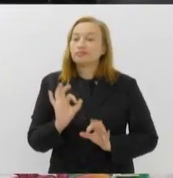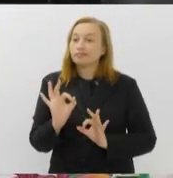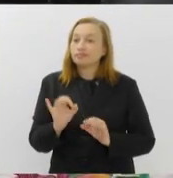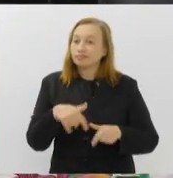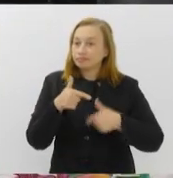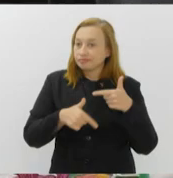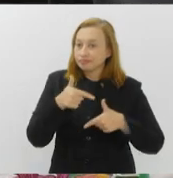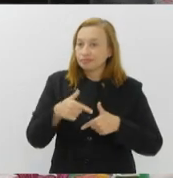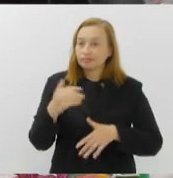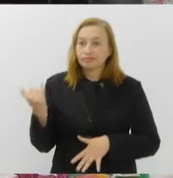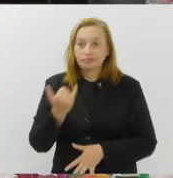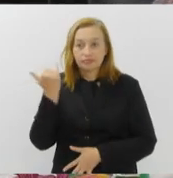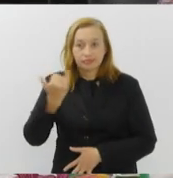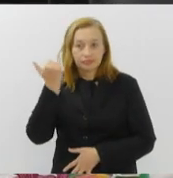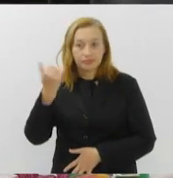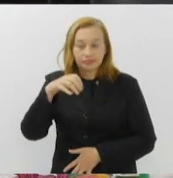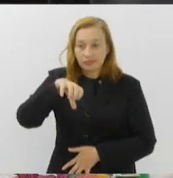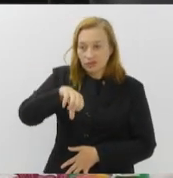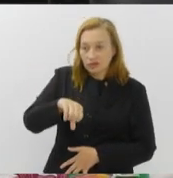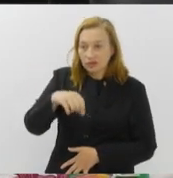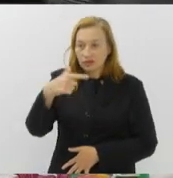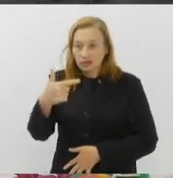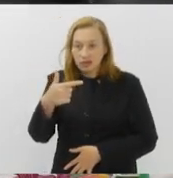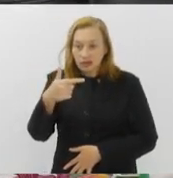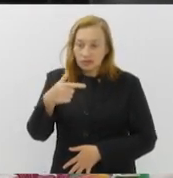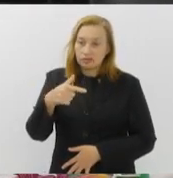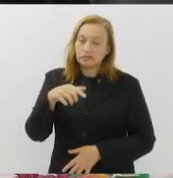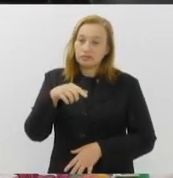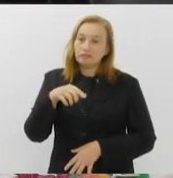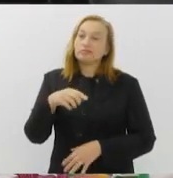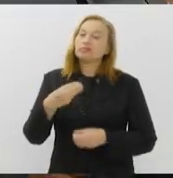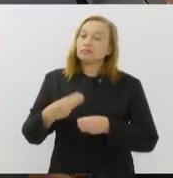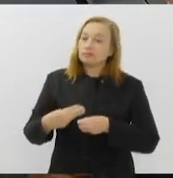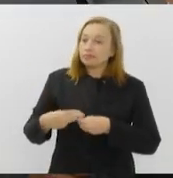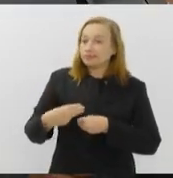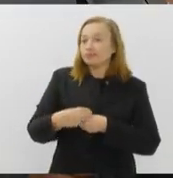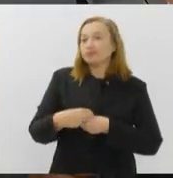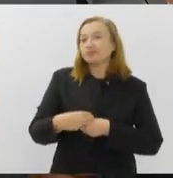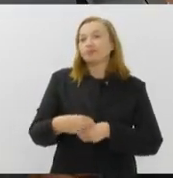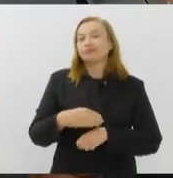muito importante nos 92 municípios do nosso estado.